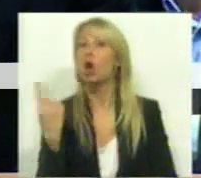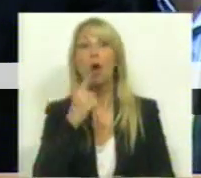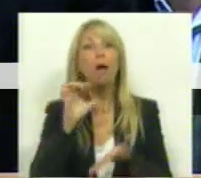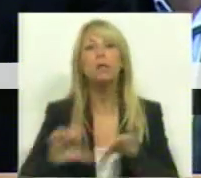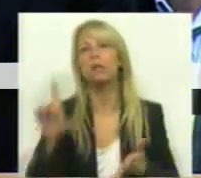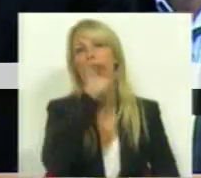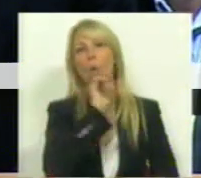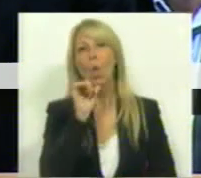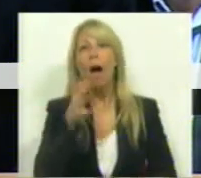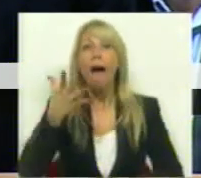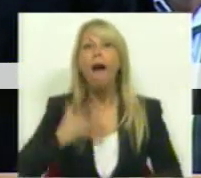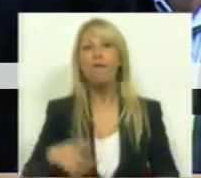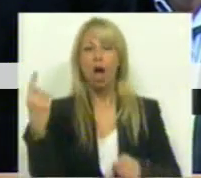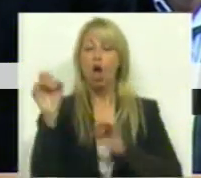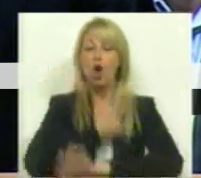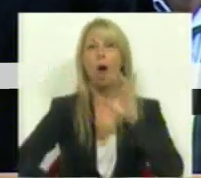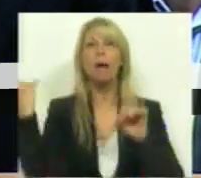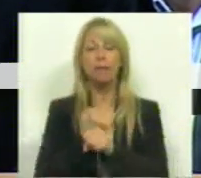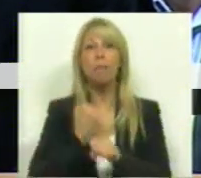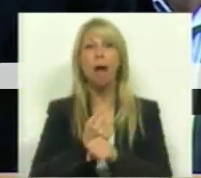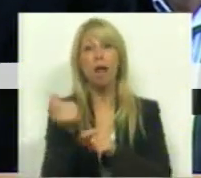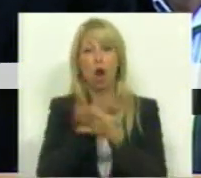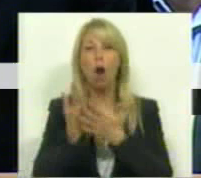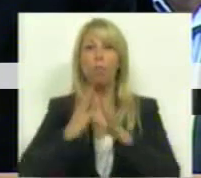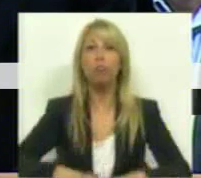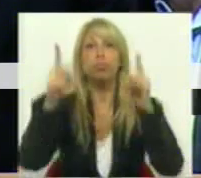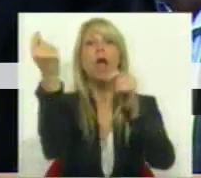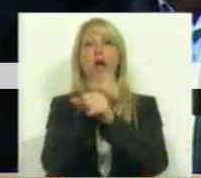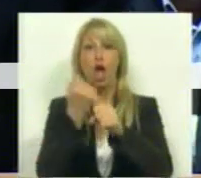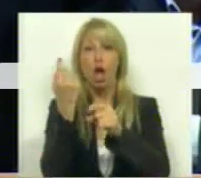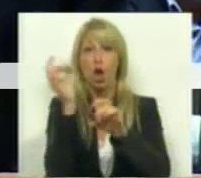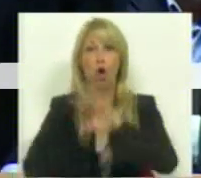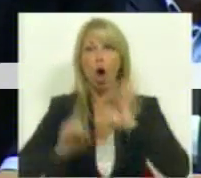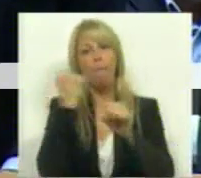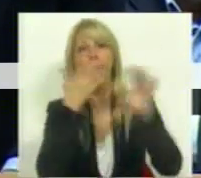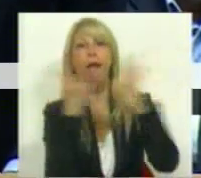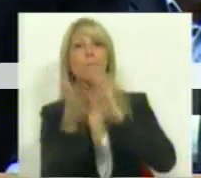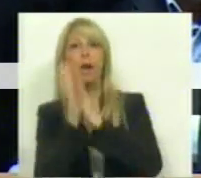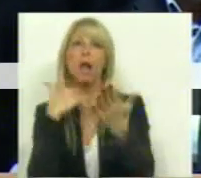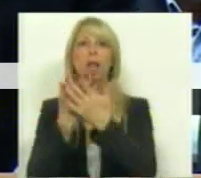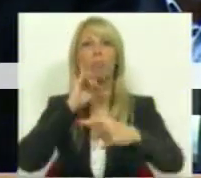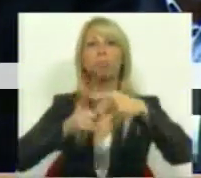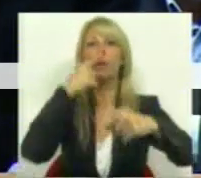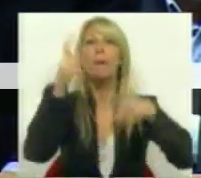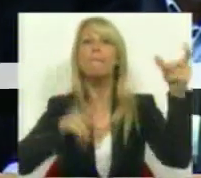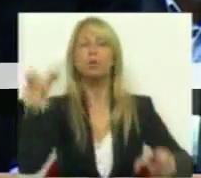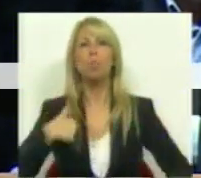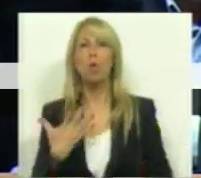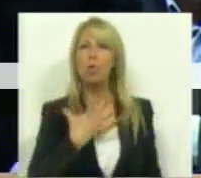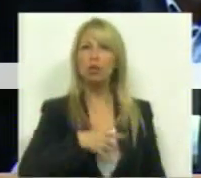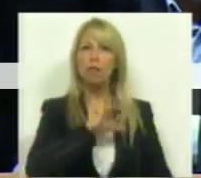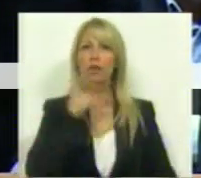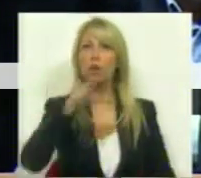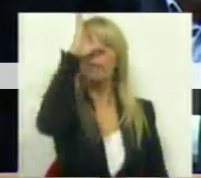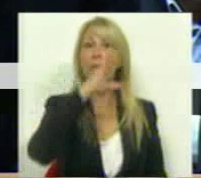uma economia que cresça, uma Europa de emprego, uma Europa que sirva melhor aos cidadãos. Mas eu gostava, Sr. Primeiro-Ministro, de